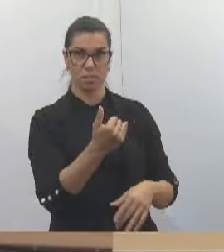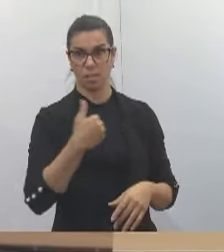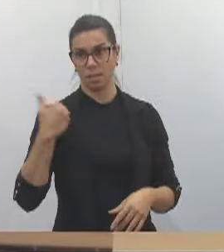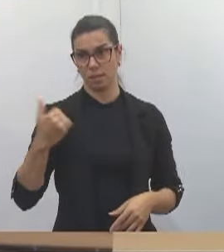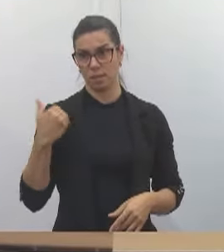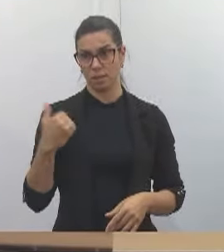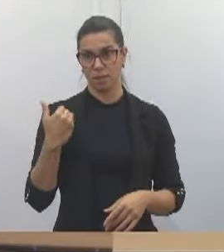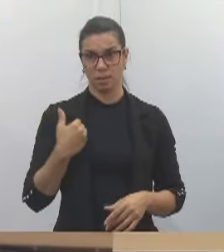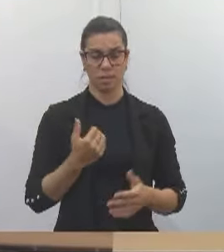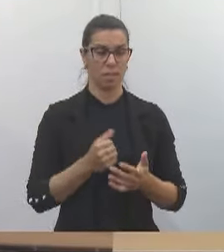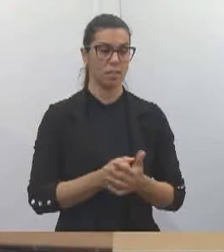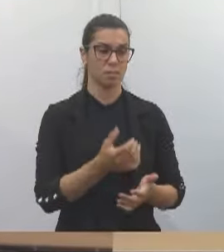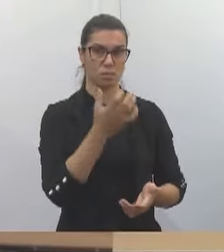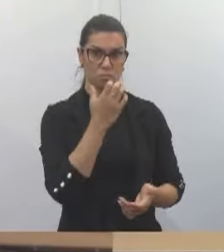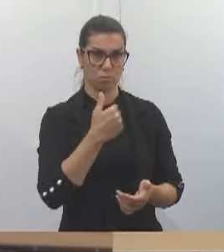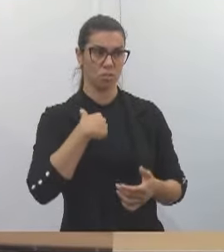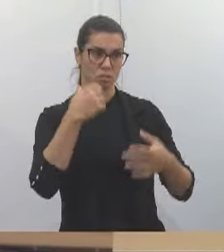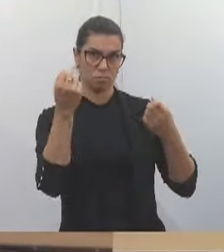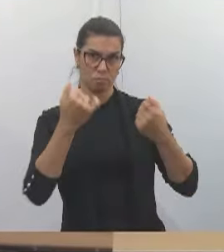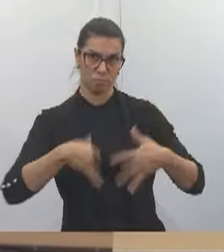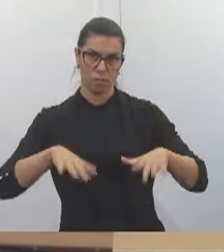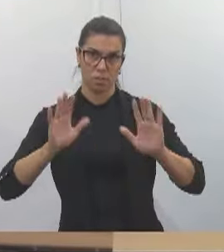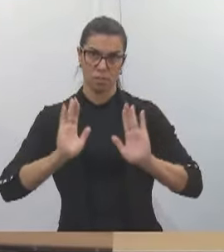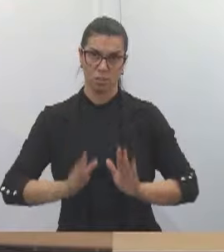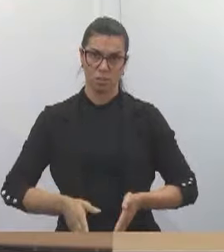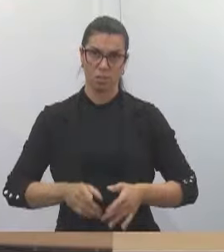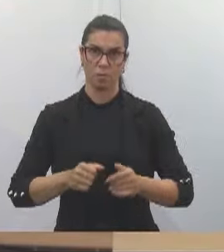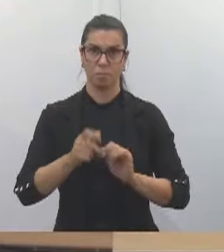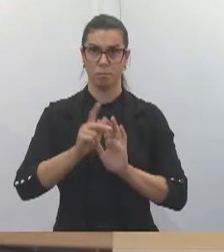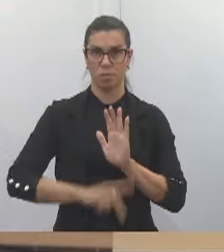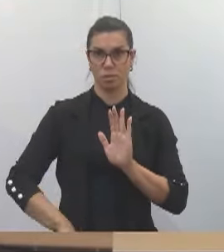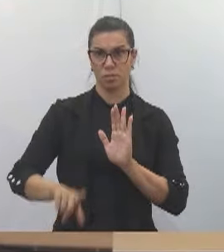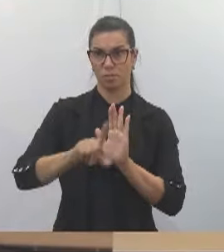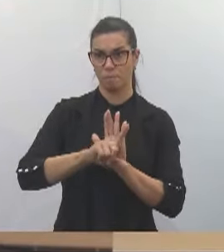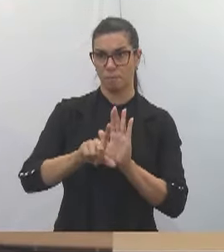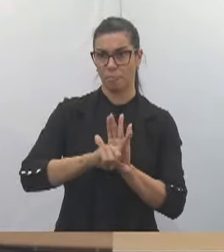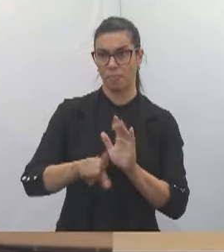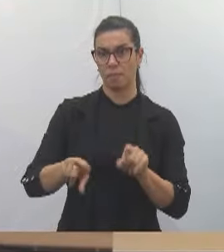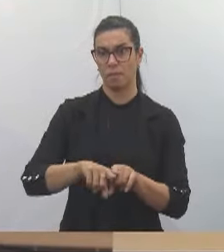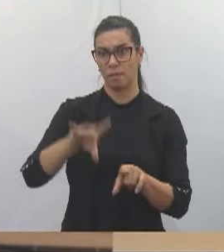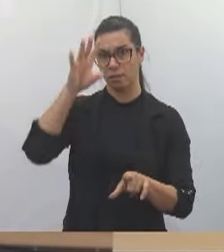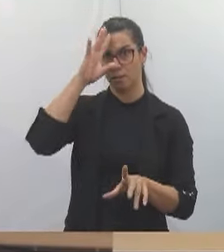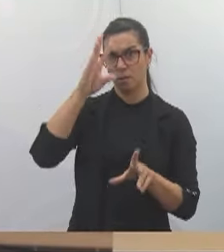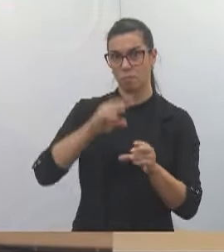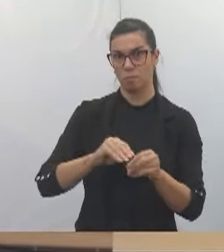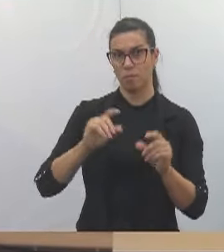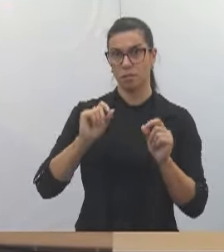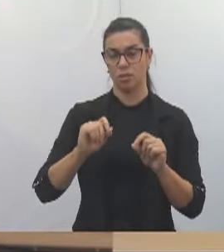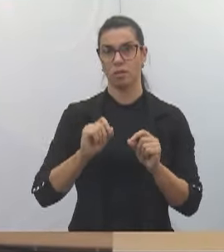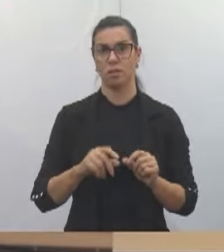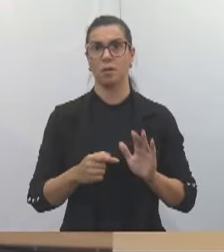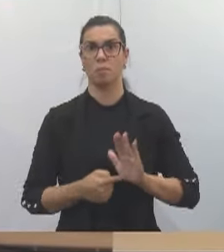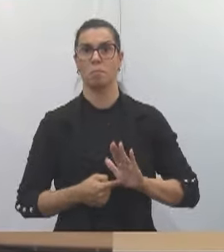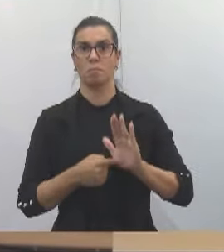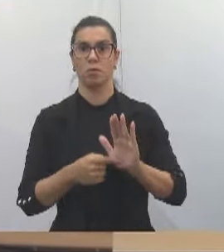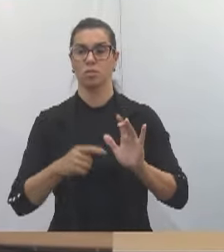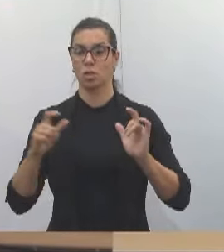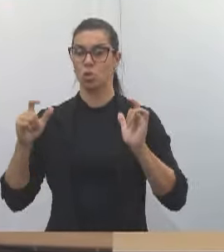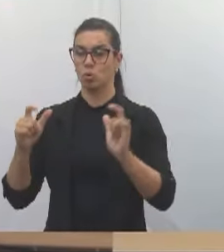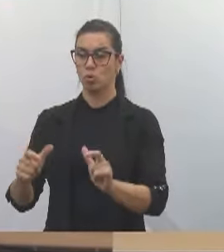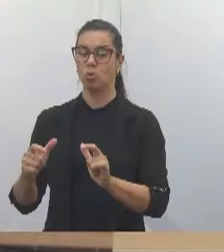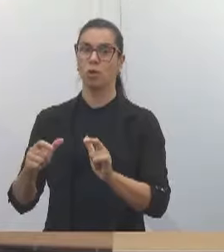aqui que eu já expliquei, né? Projeto de lei induz a este entendimento e, mais ainda, determina que o condomínio